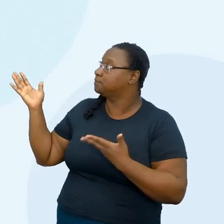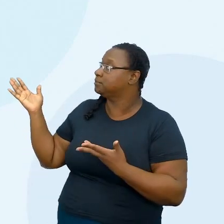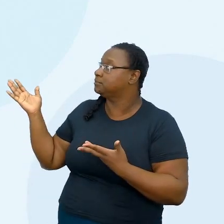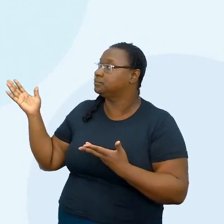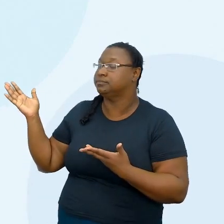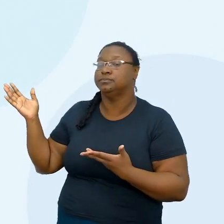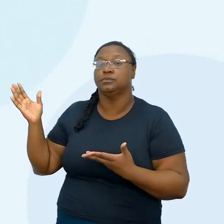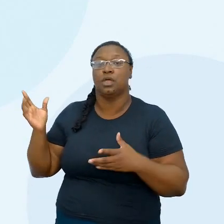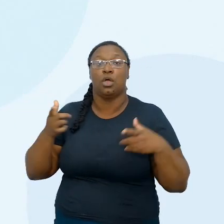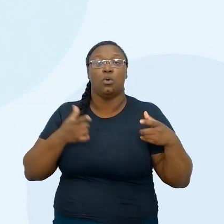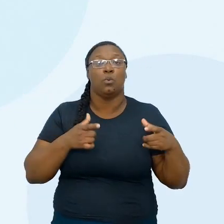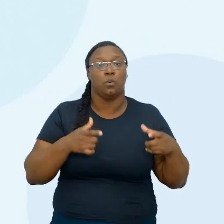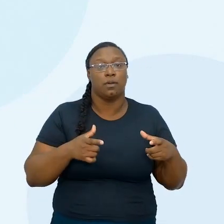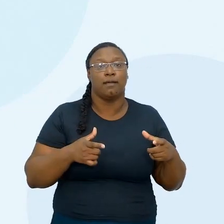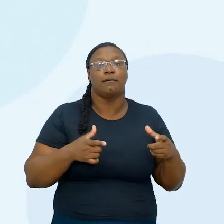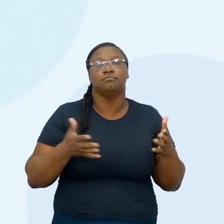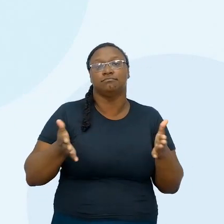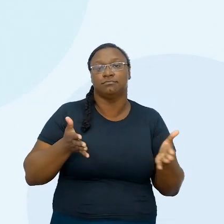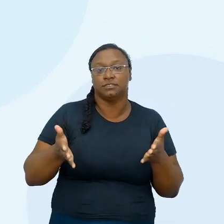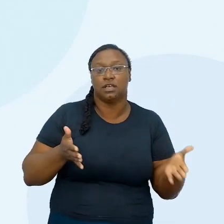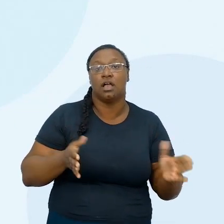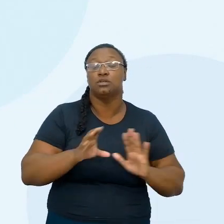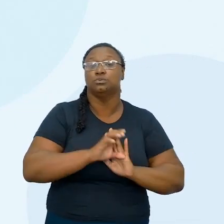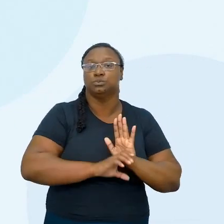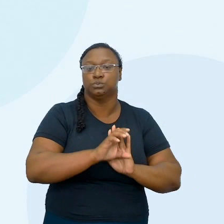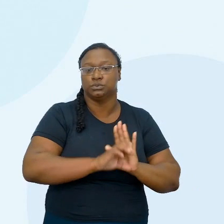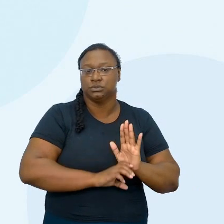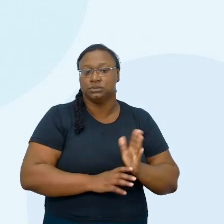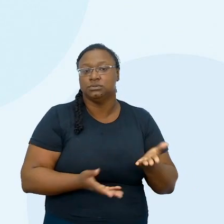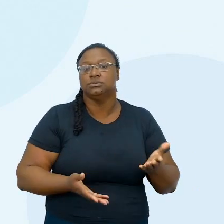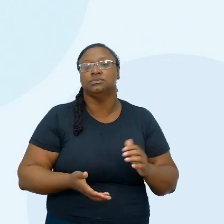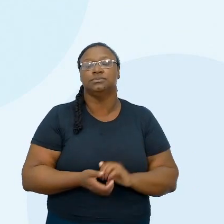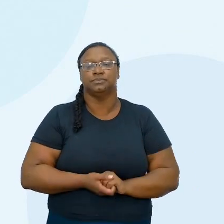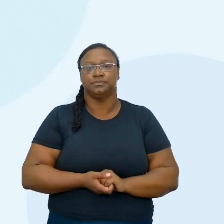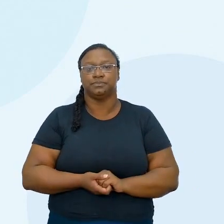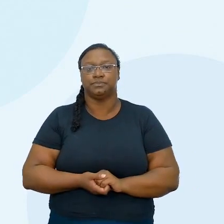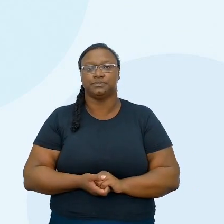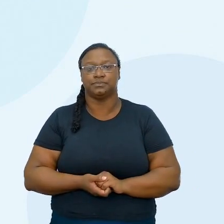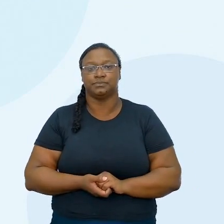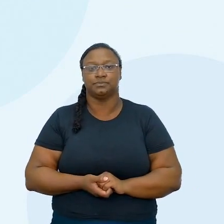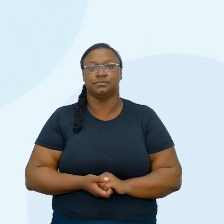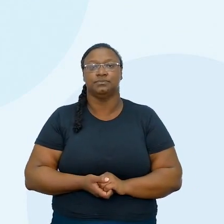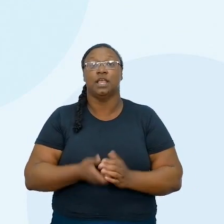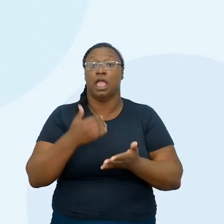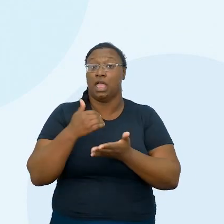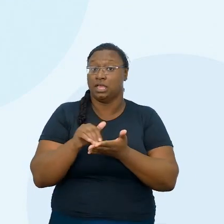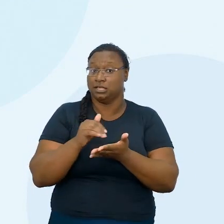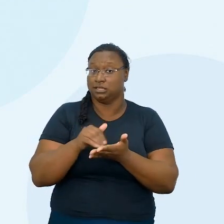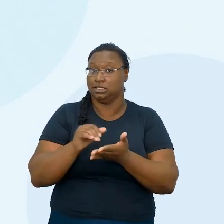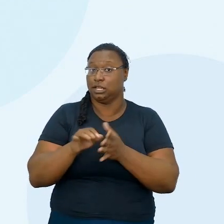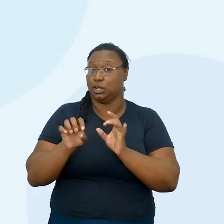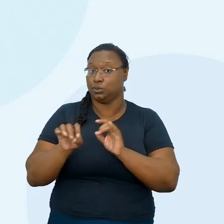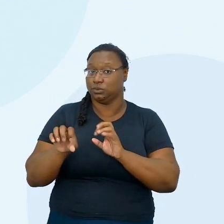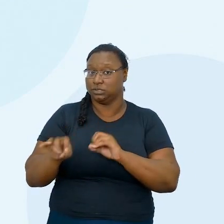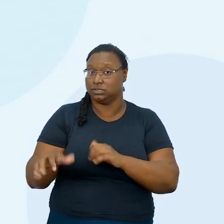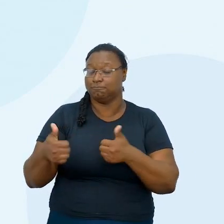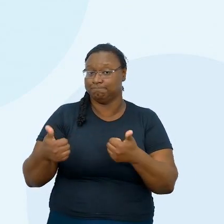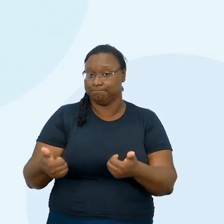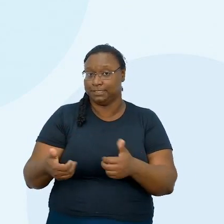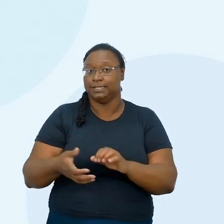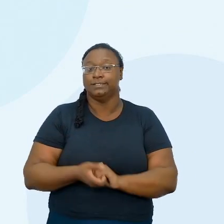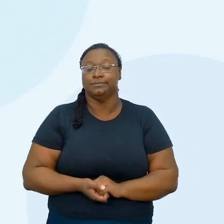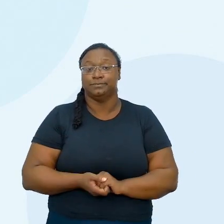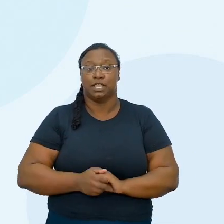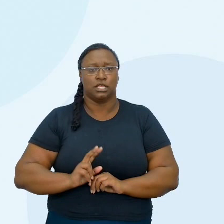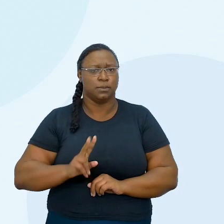de acesso ao currículo. A Secretaria de Educação, a gente sempre usa o